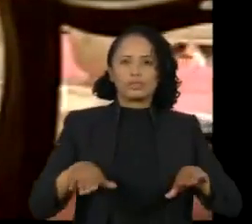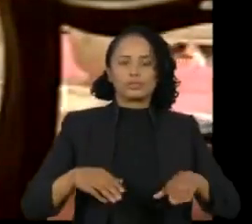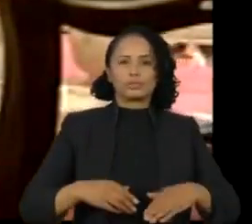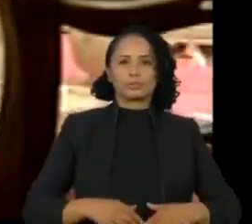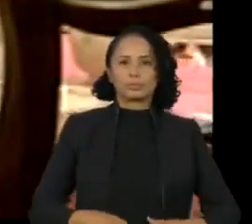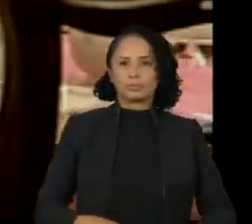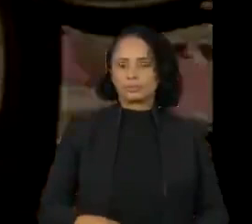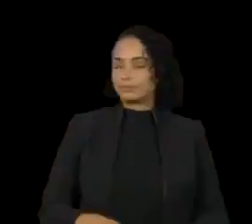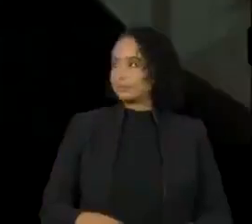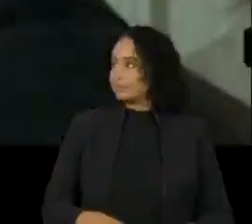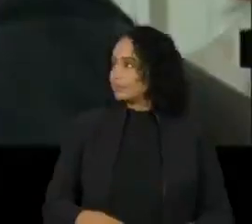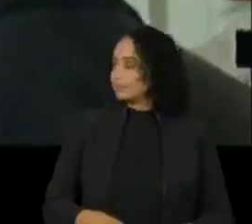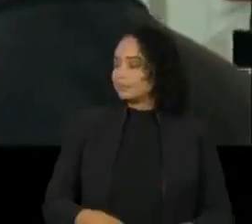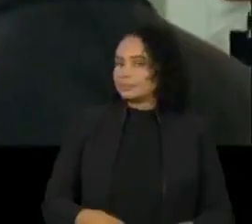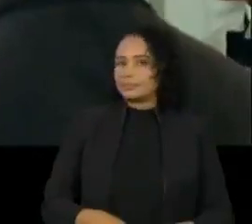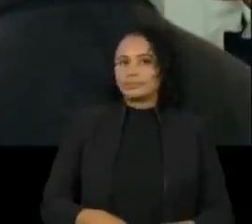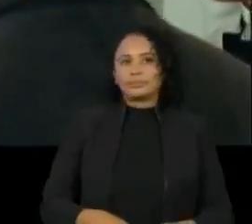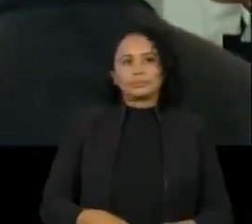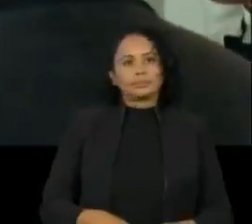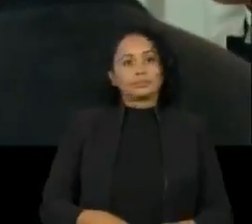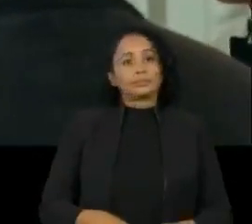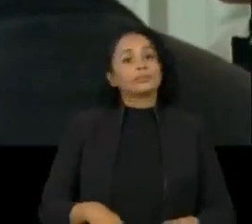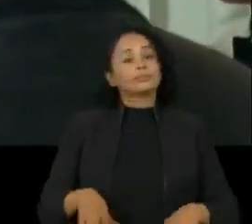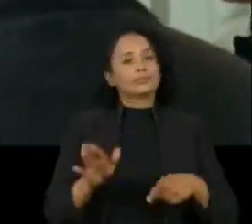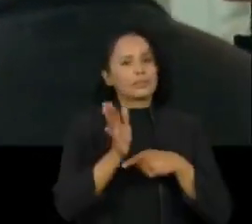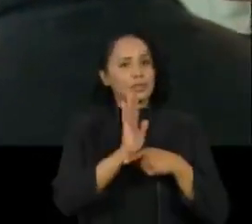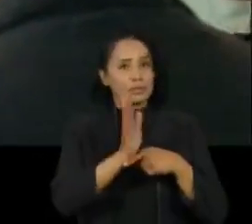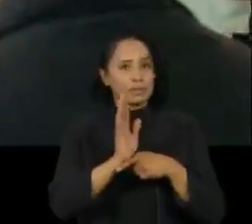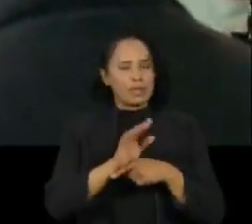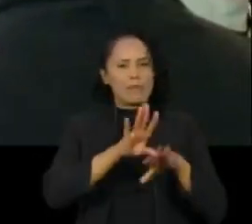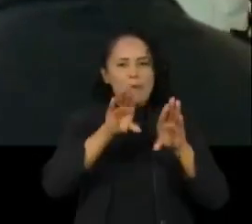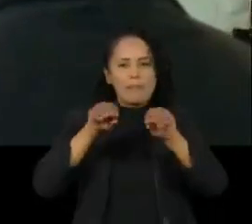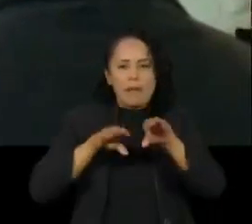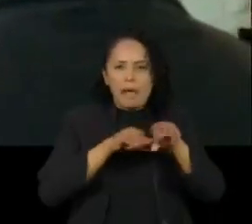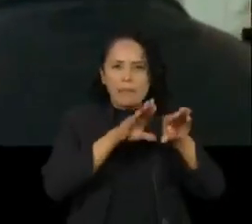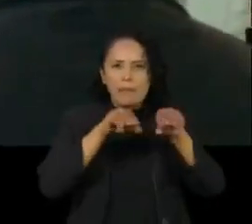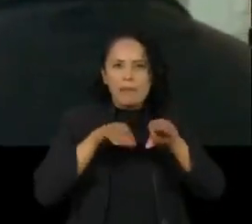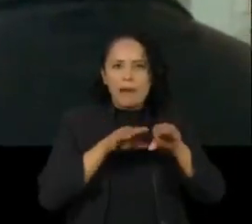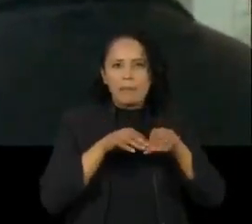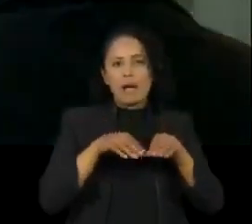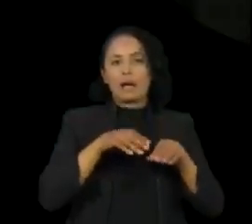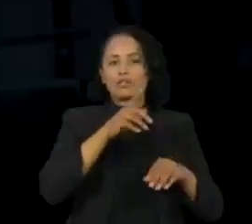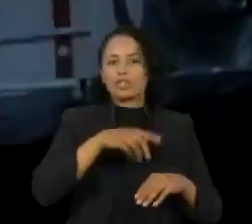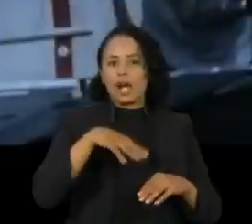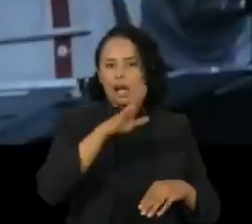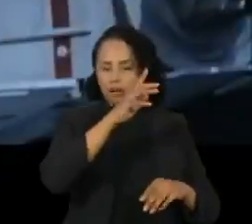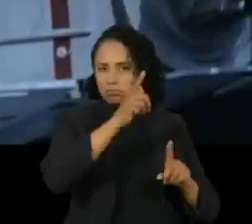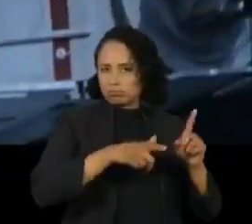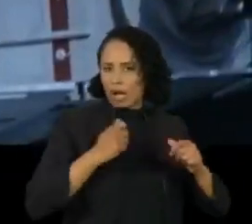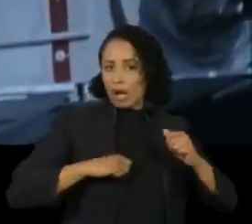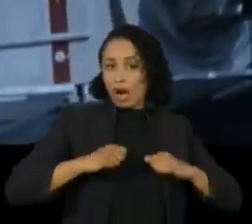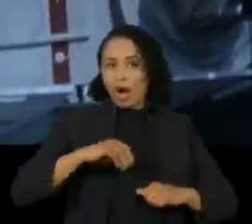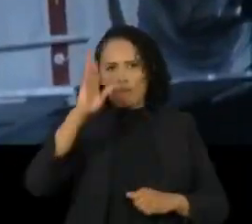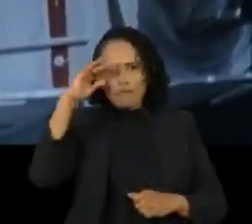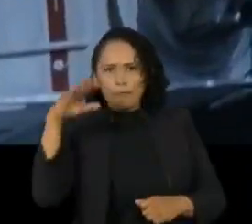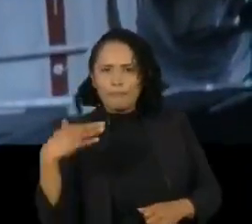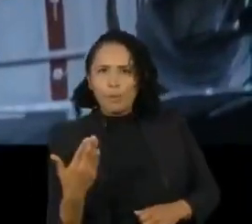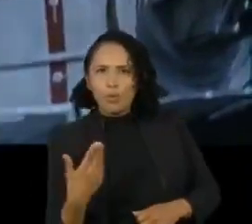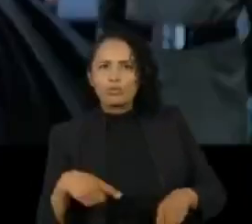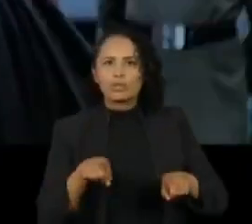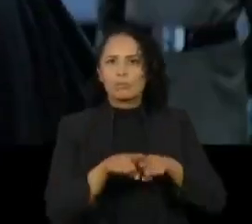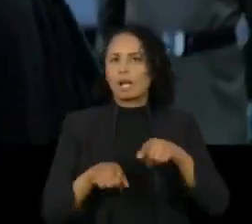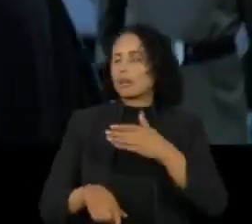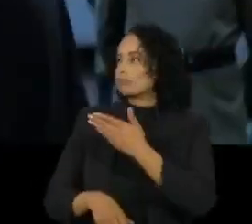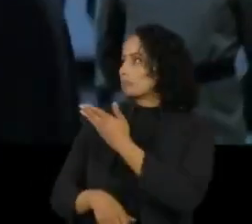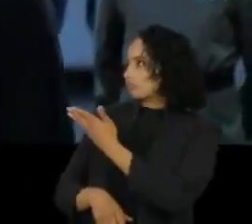visto de minimizar o seu Santuário no cinema do Gol o ator britânico Bernard Hill em Titanic e em Star Wars O Retorno de